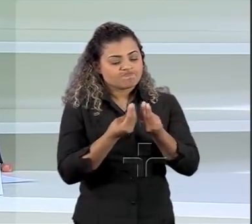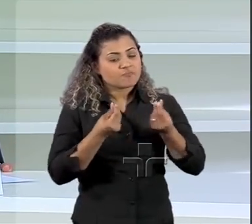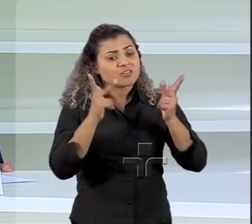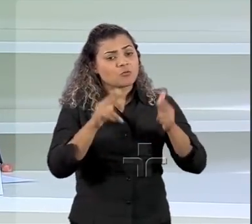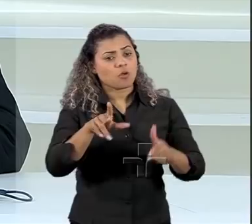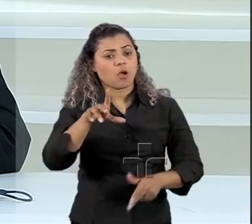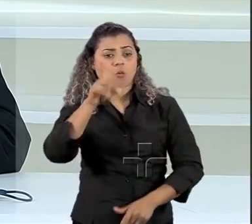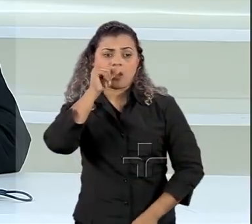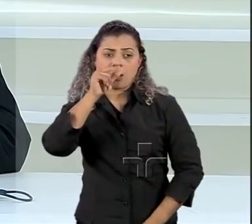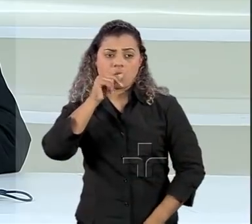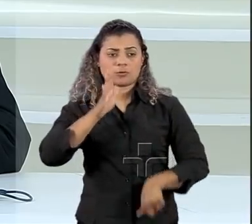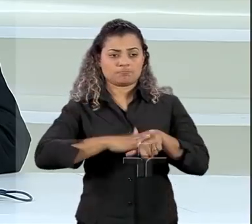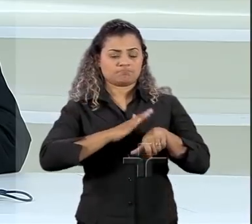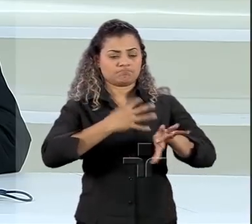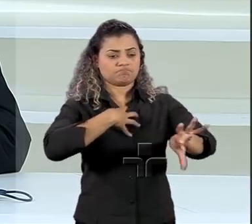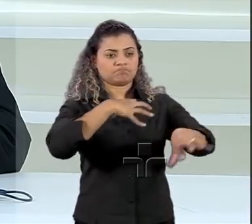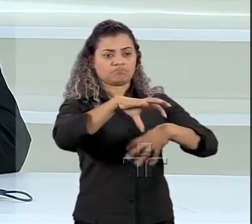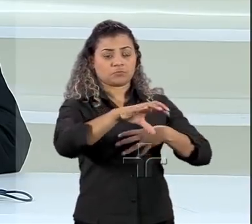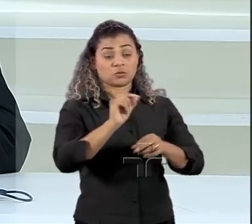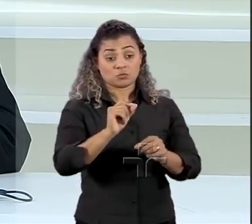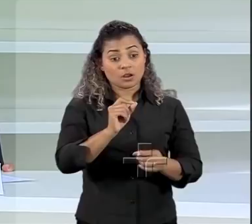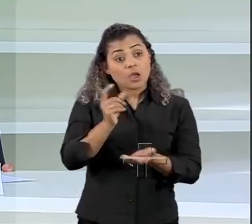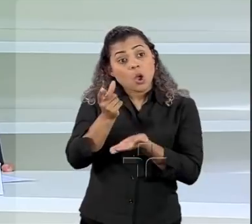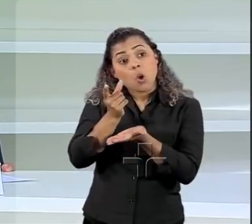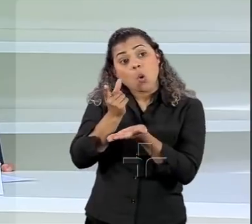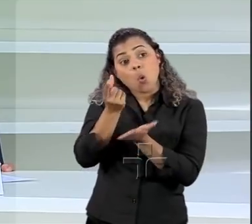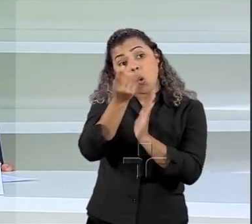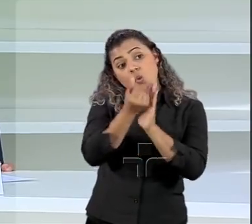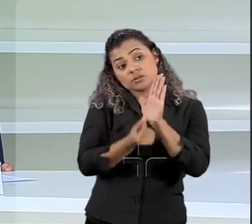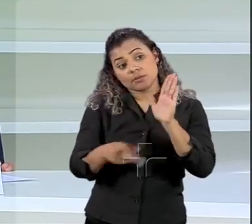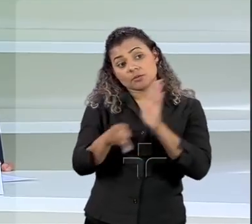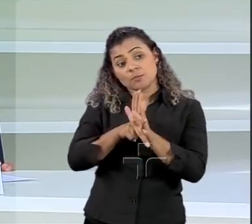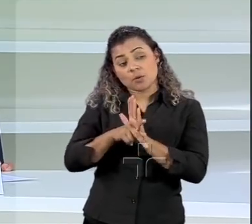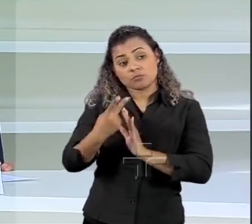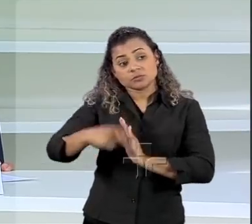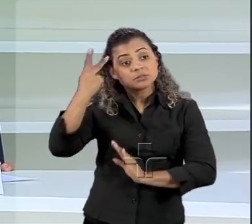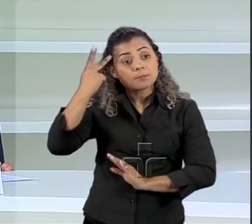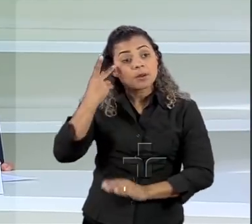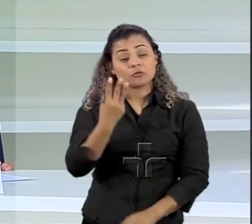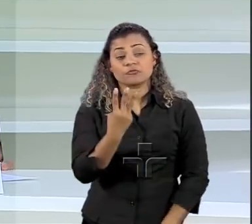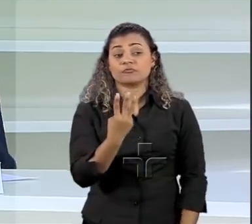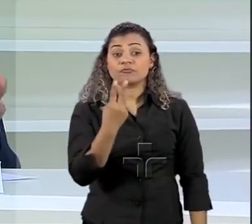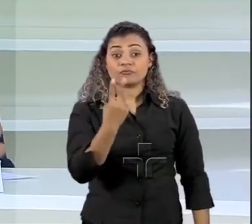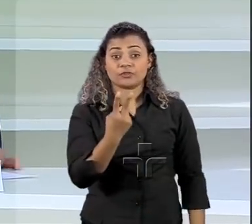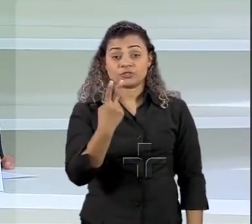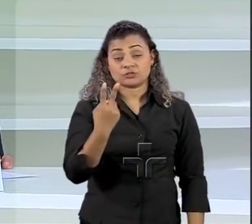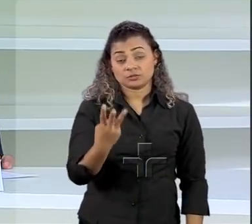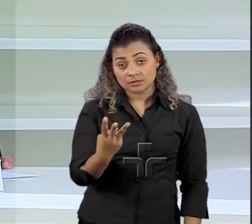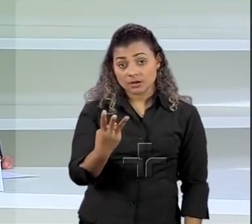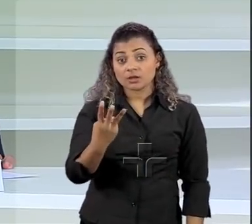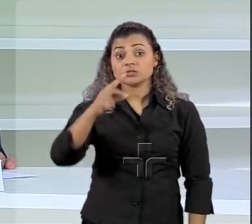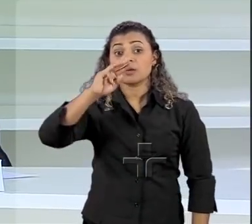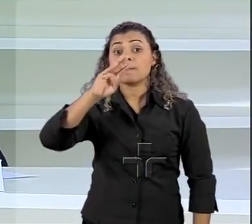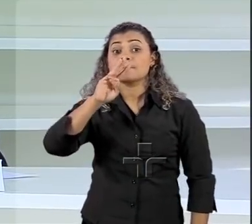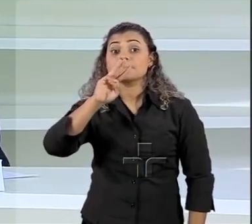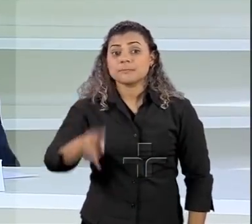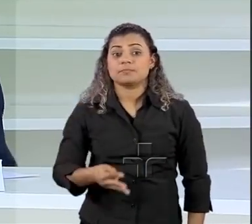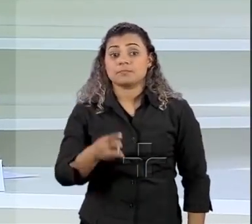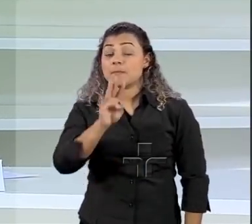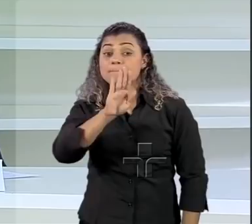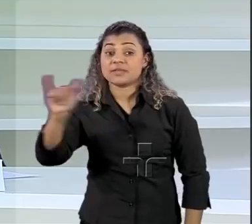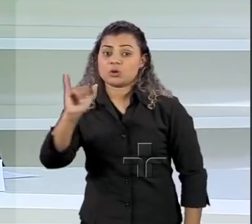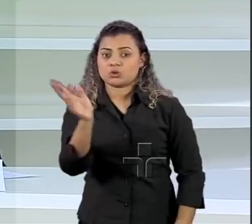Alckmin. Para ter ideia, o orçamento da saúde do estado de São Paulo é de 23 bilhões de reais, é um orçamento vultoso. Sendo